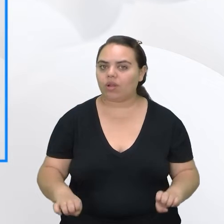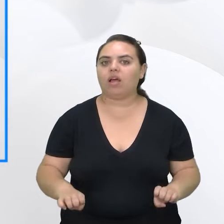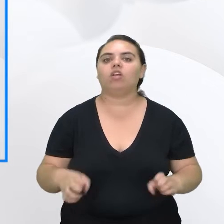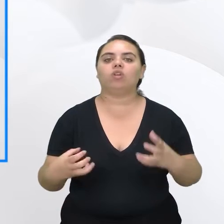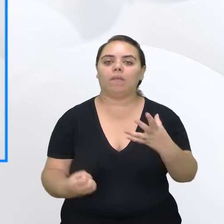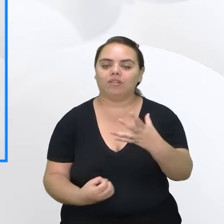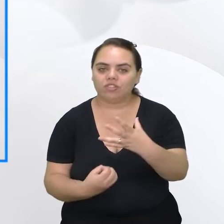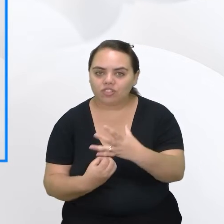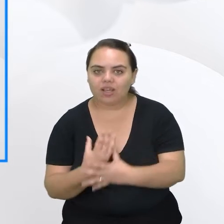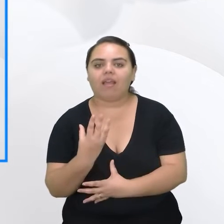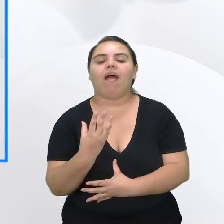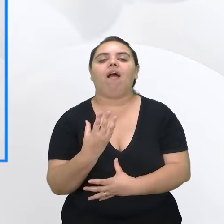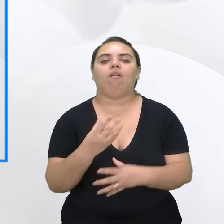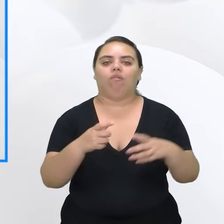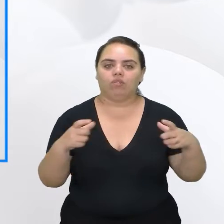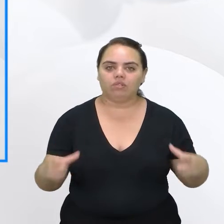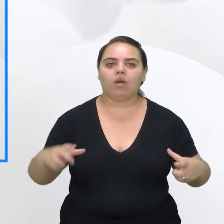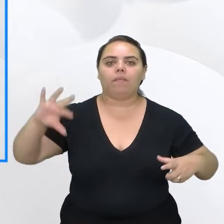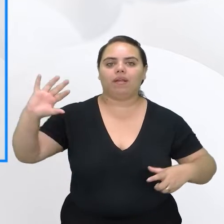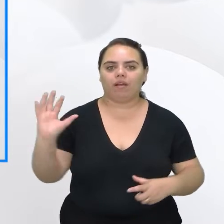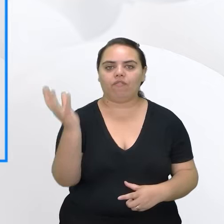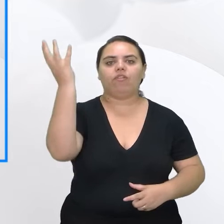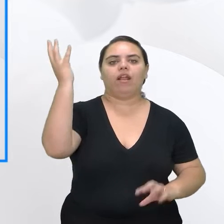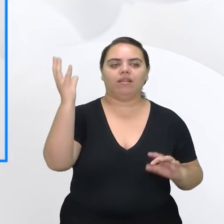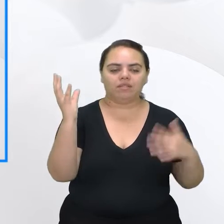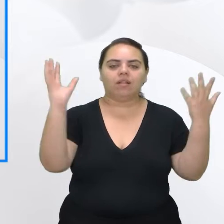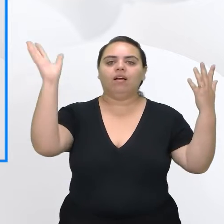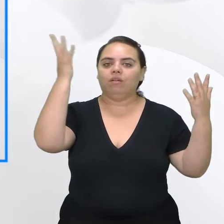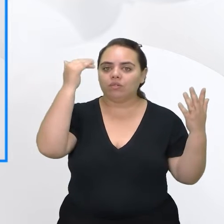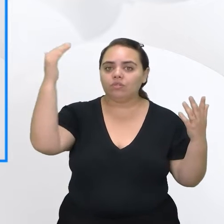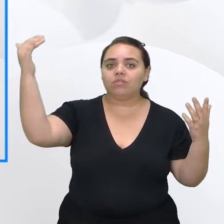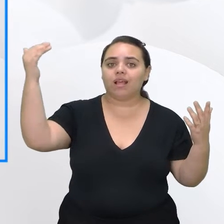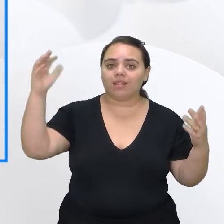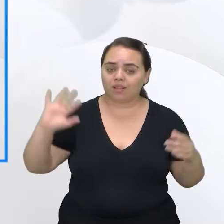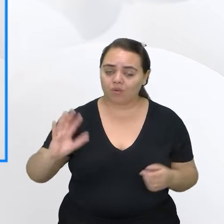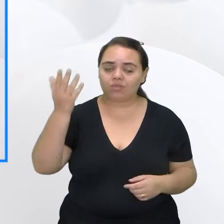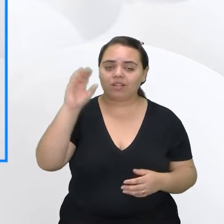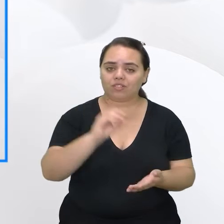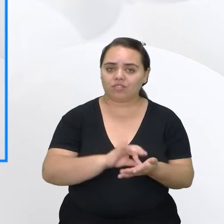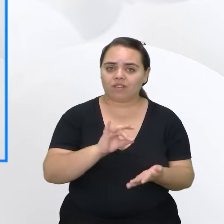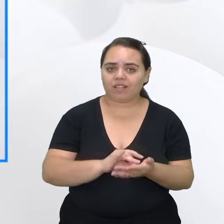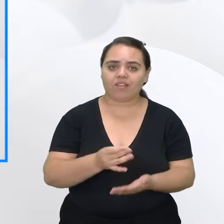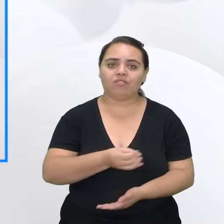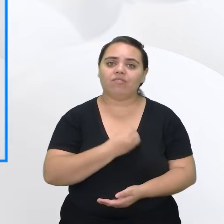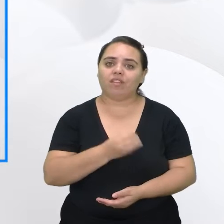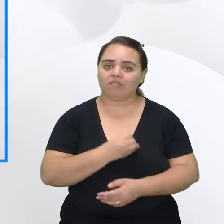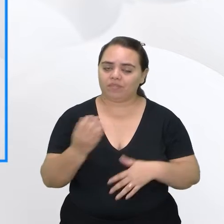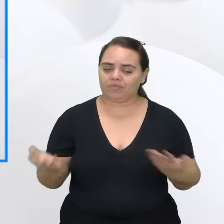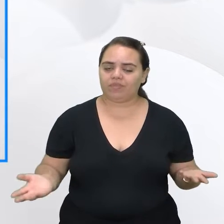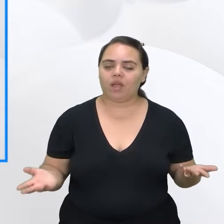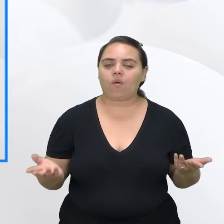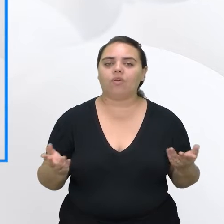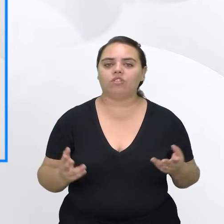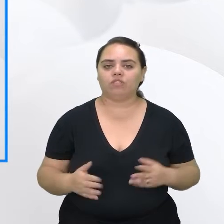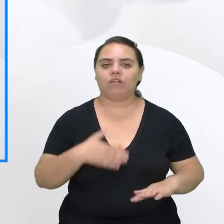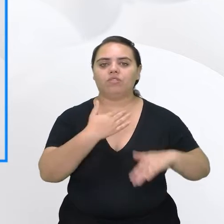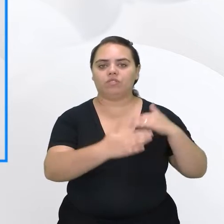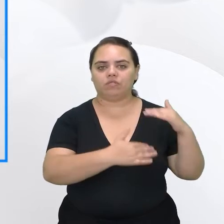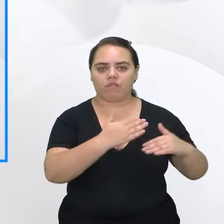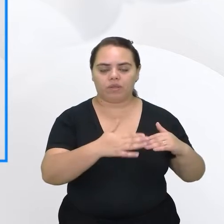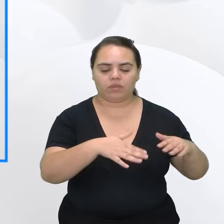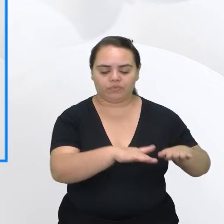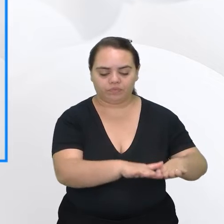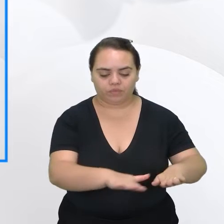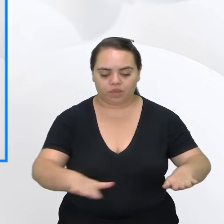para criar condições para que essa floresta de fato tenha sucesso, essas mudas sobrevivam. Então, a gente faz um revolvimento do solo usando